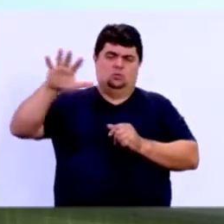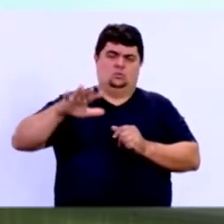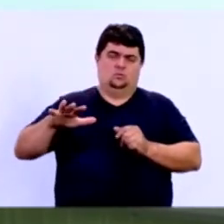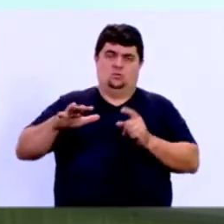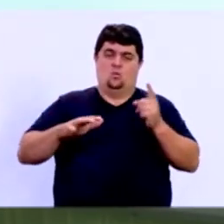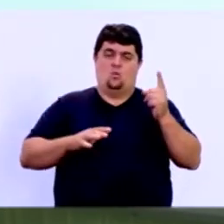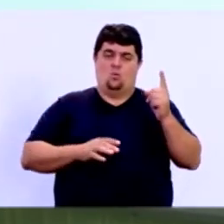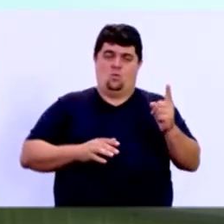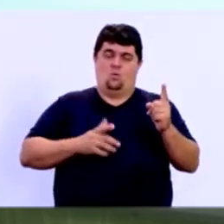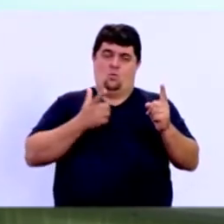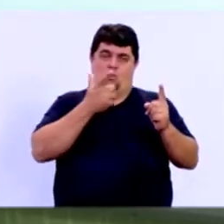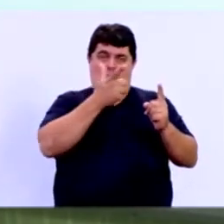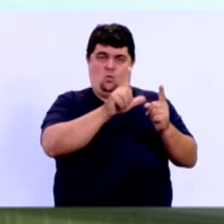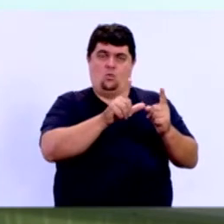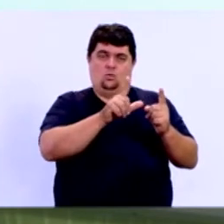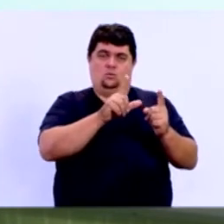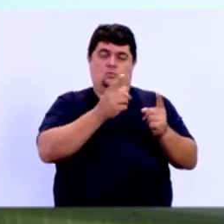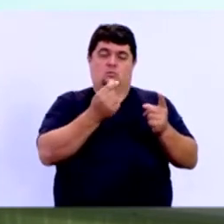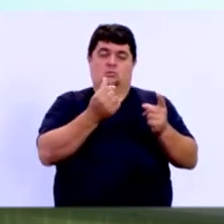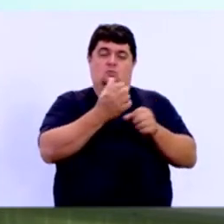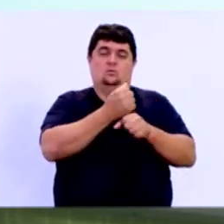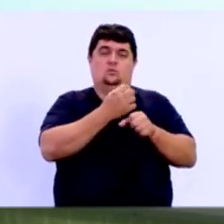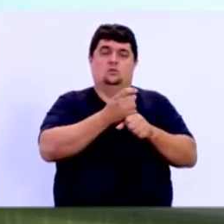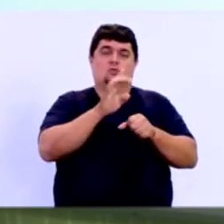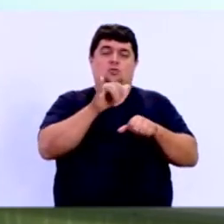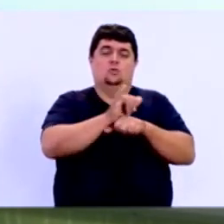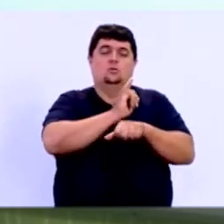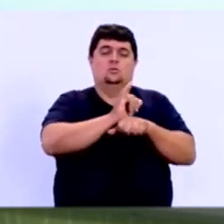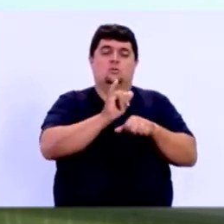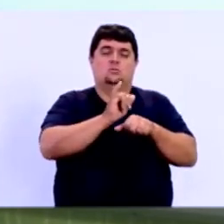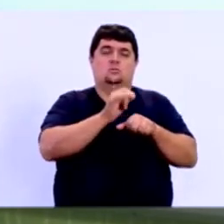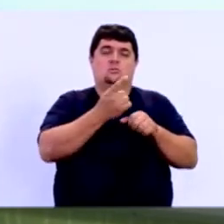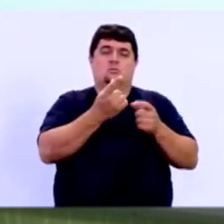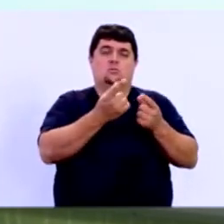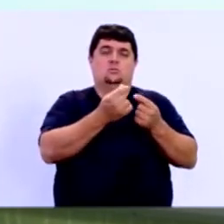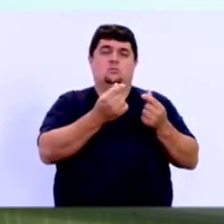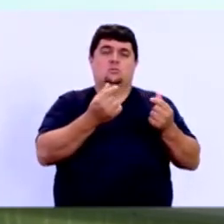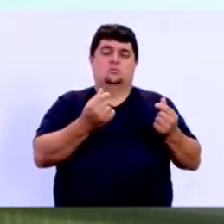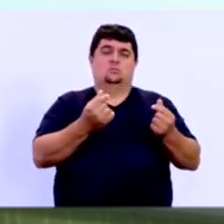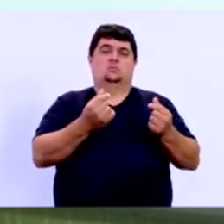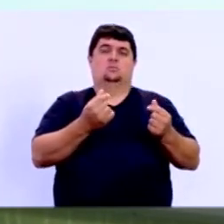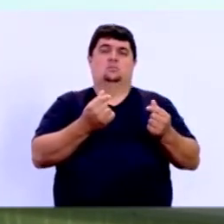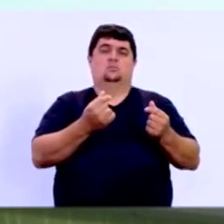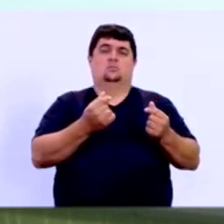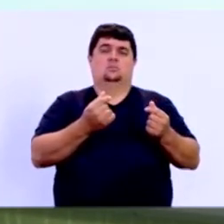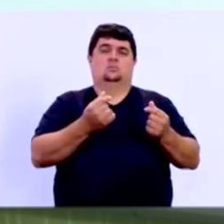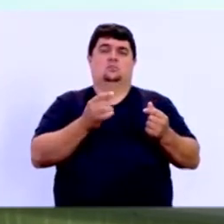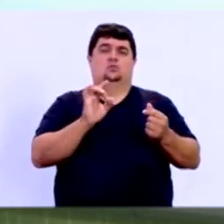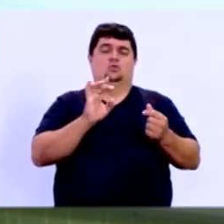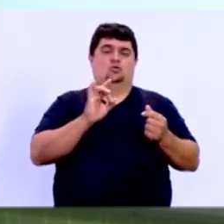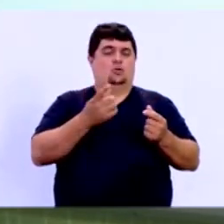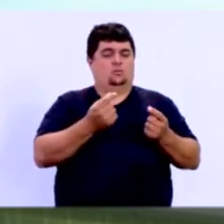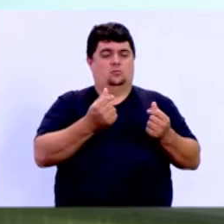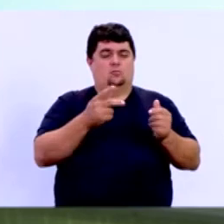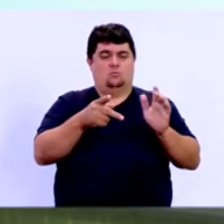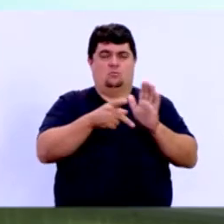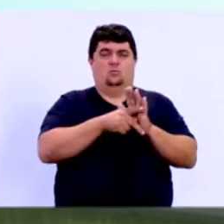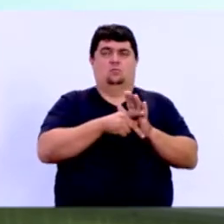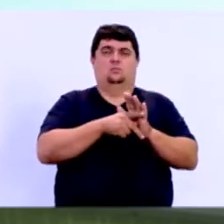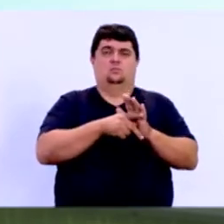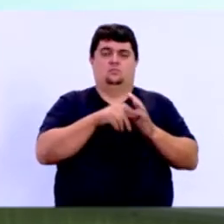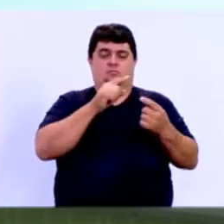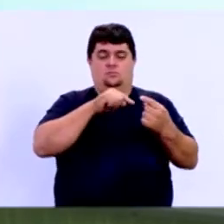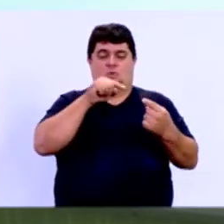e o outro, o financeiro, vai cuidar da estratégia do plano estratégico para finanças, com foco, com